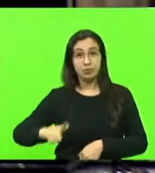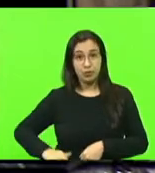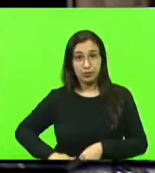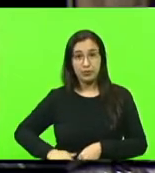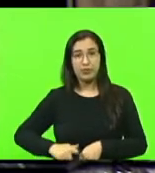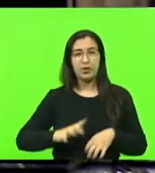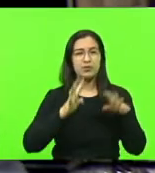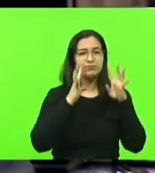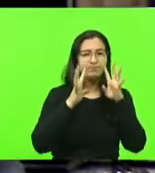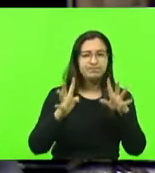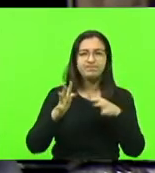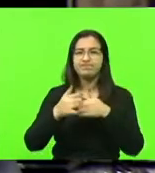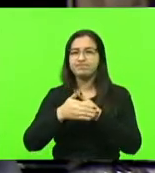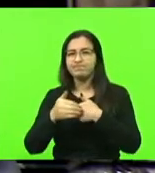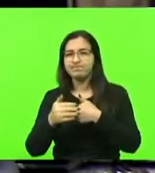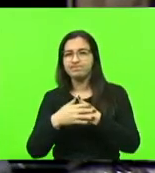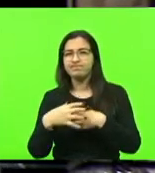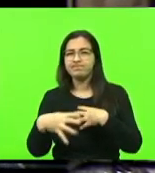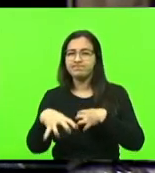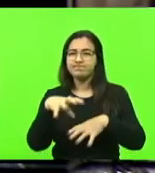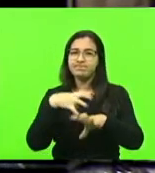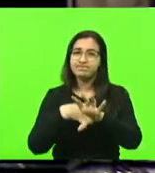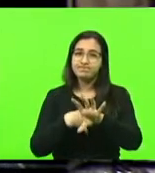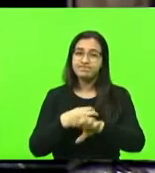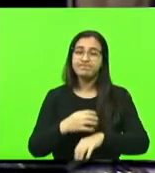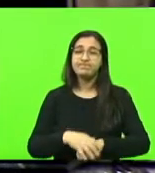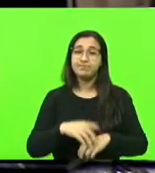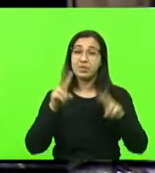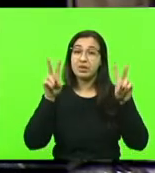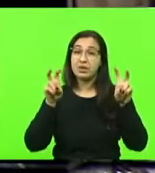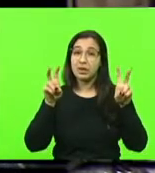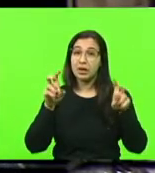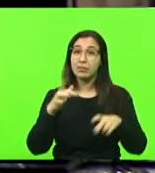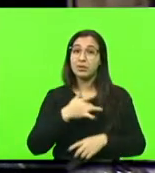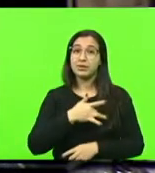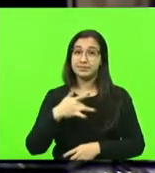com atenção e sensibilidade, que é a causa da saúde.